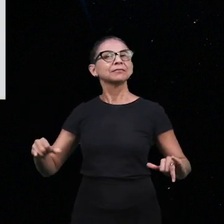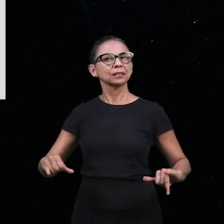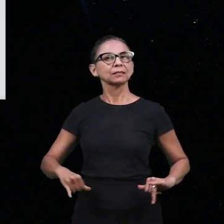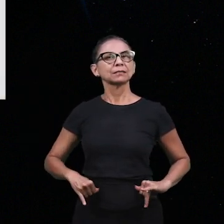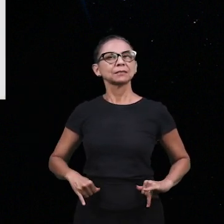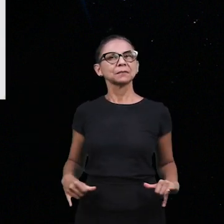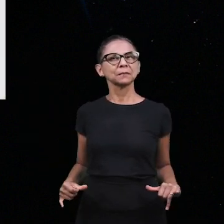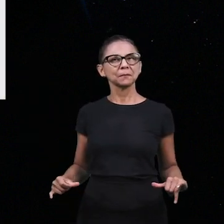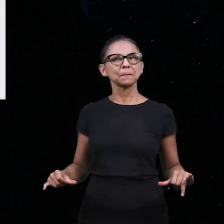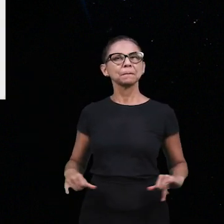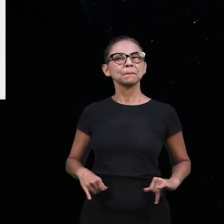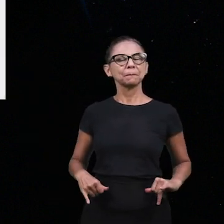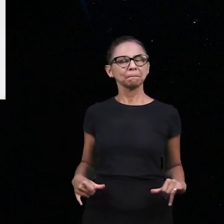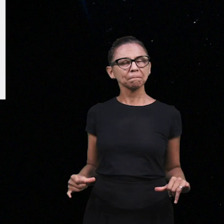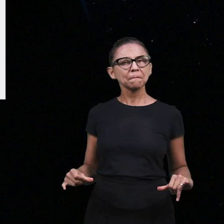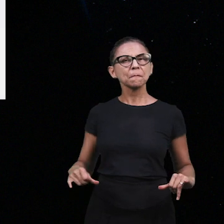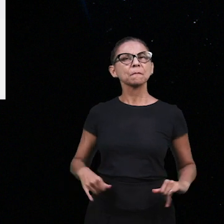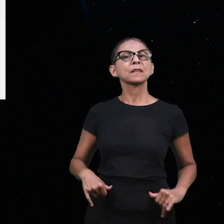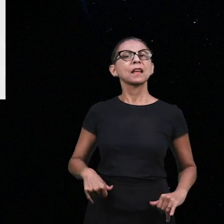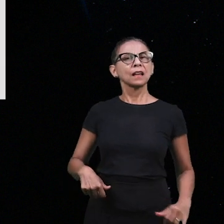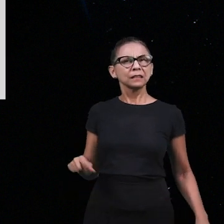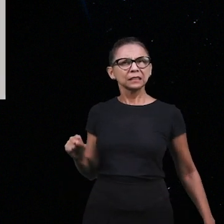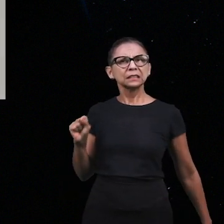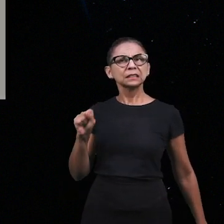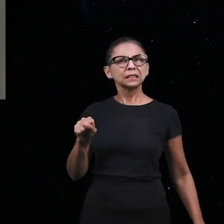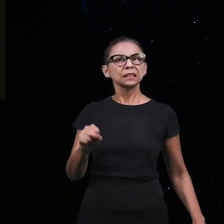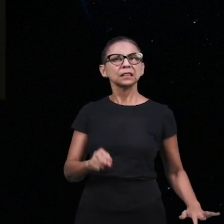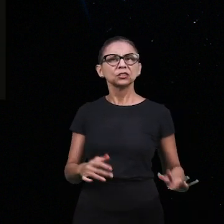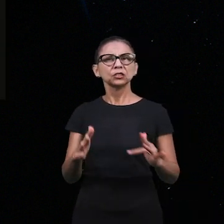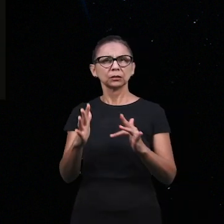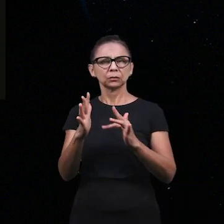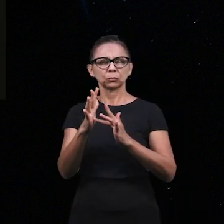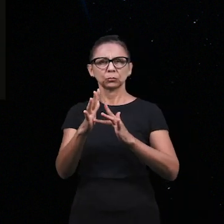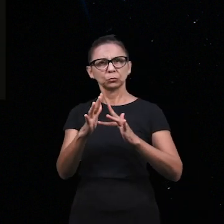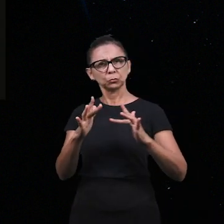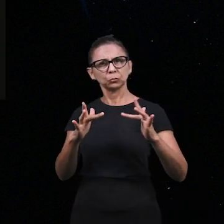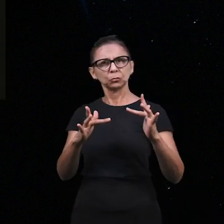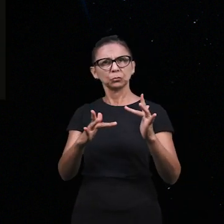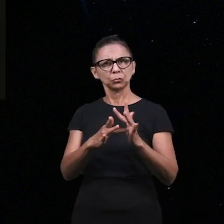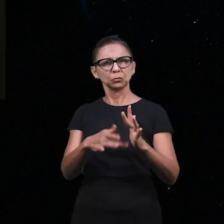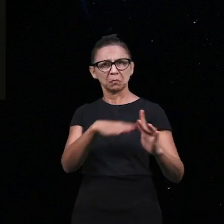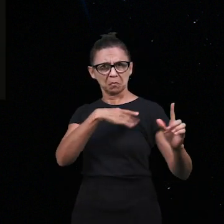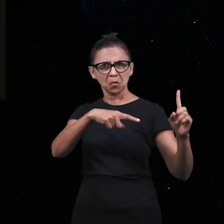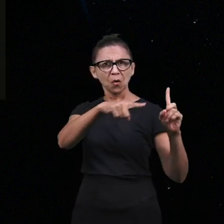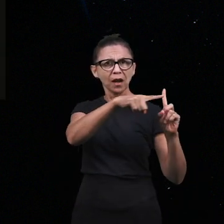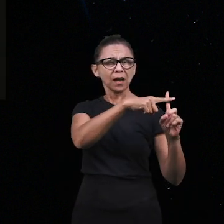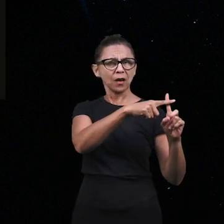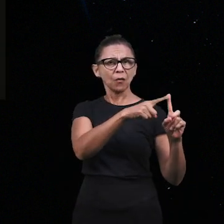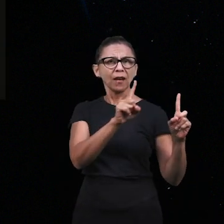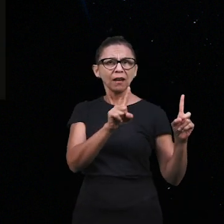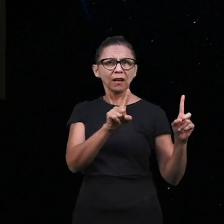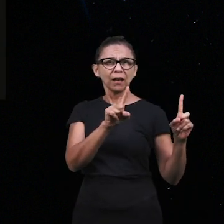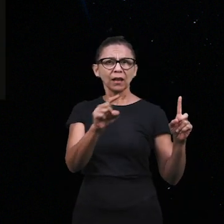venceu a dor. Ele é Jesus,